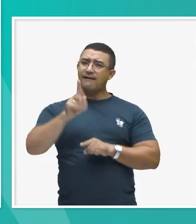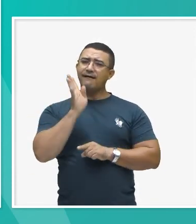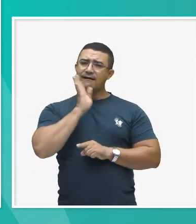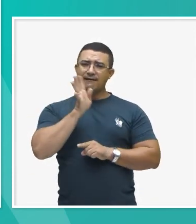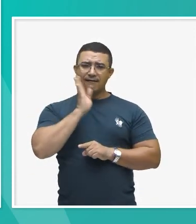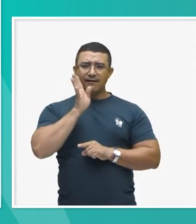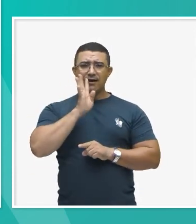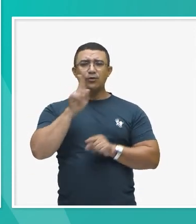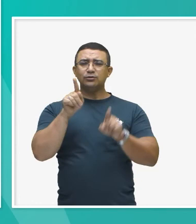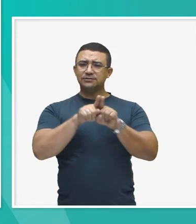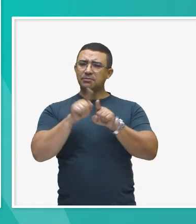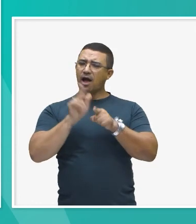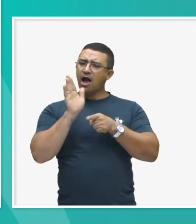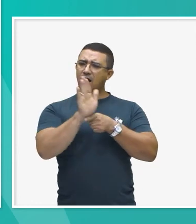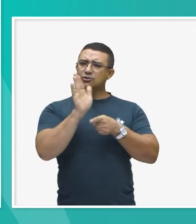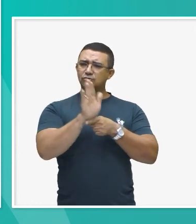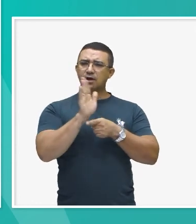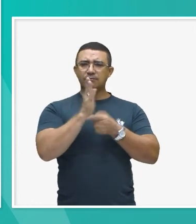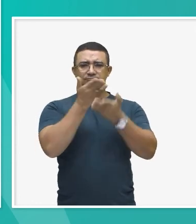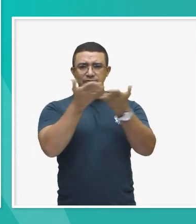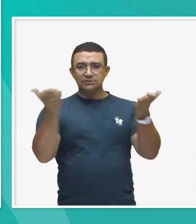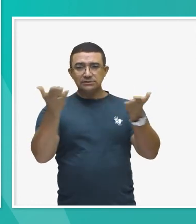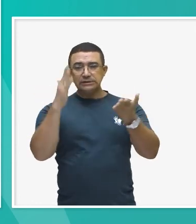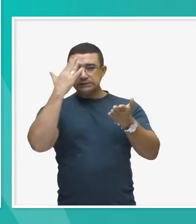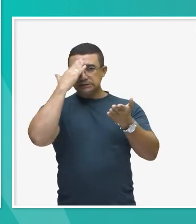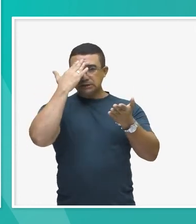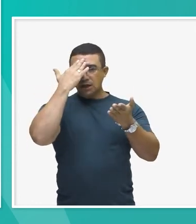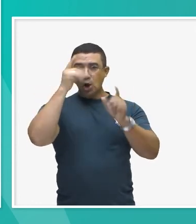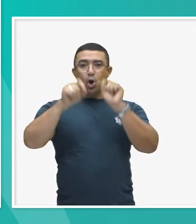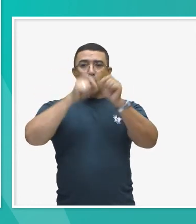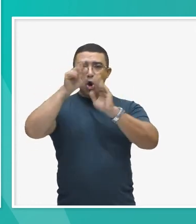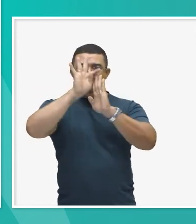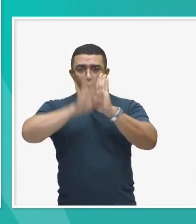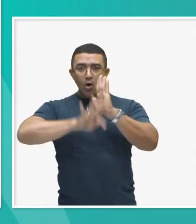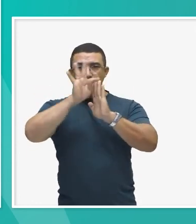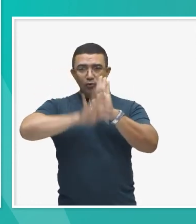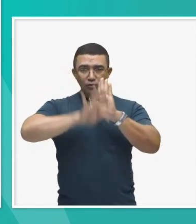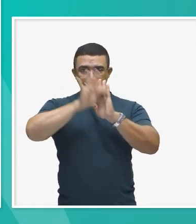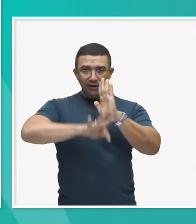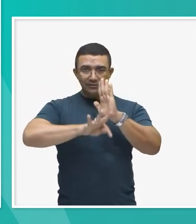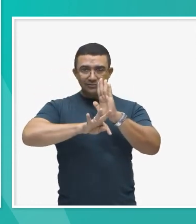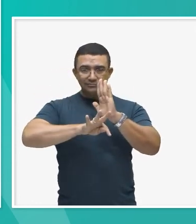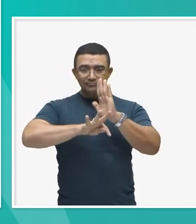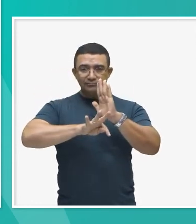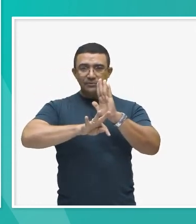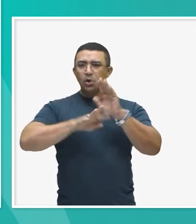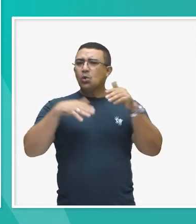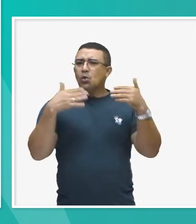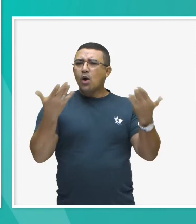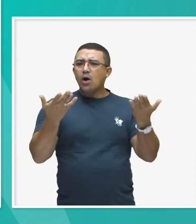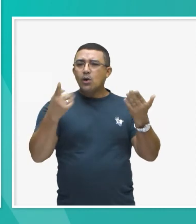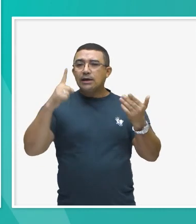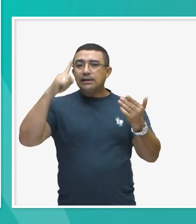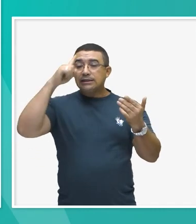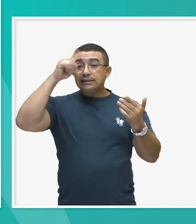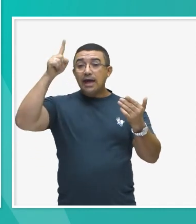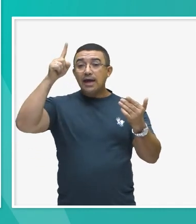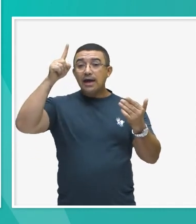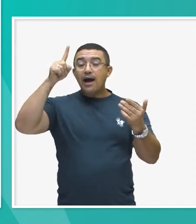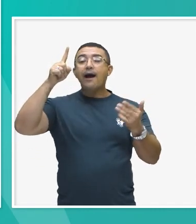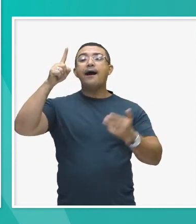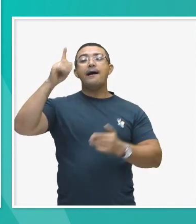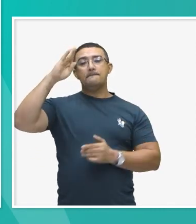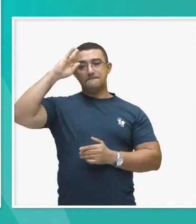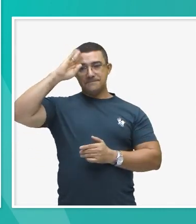te ajudar a entender como um texto funciona, na verdade, qual é a ideia principal desse texto,